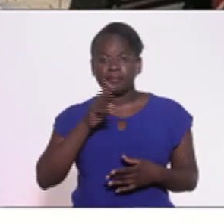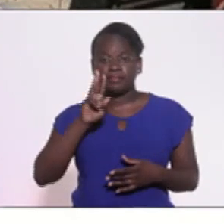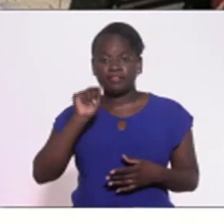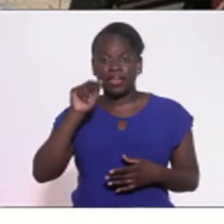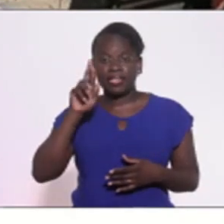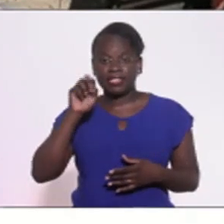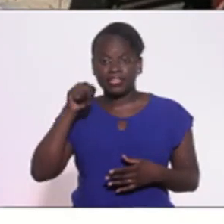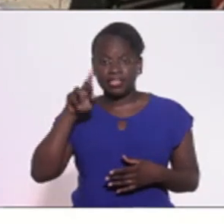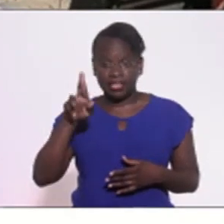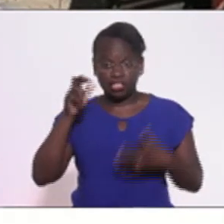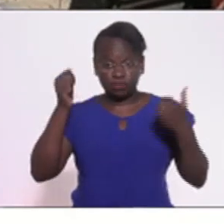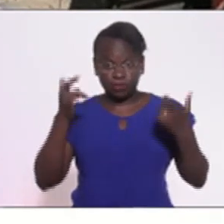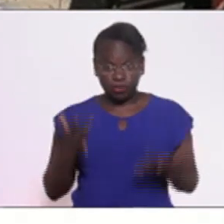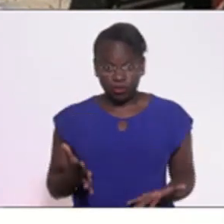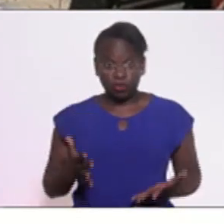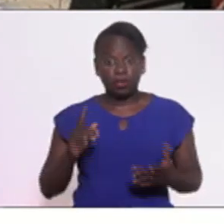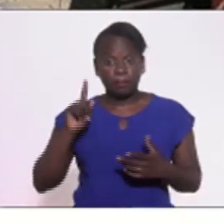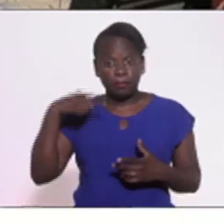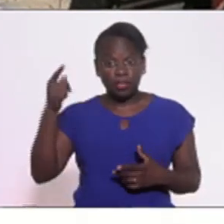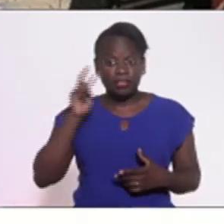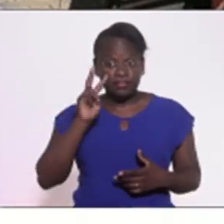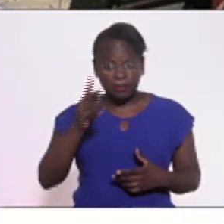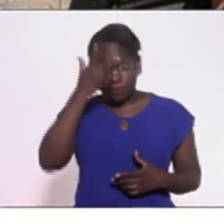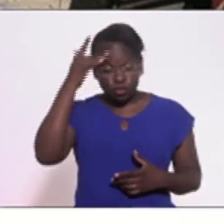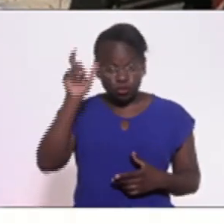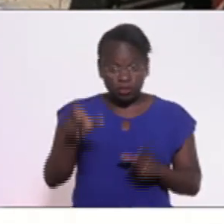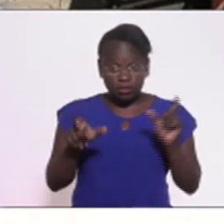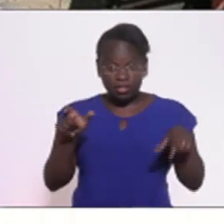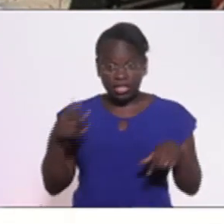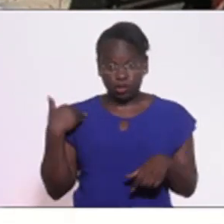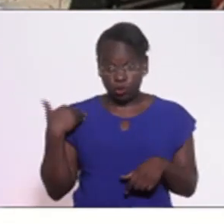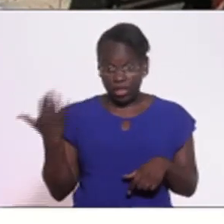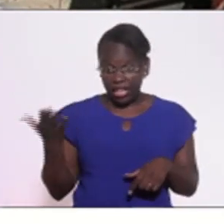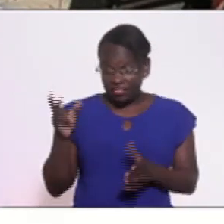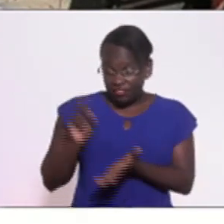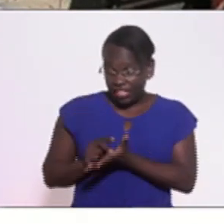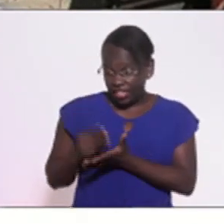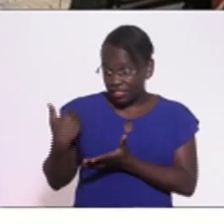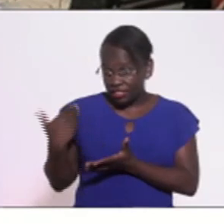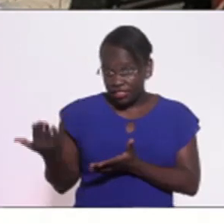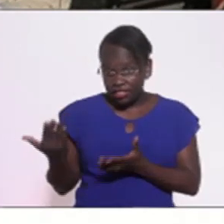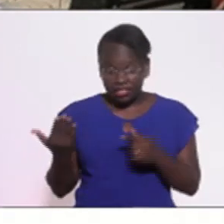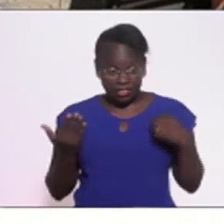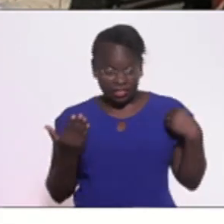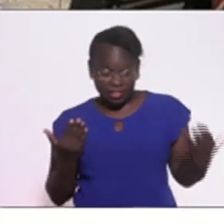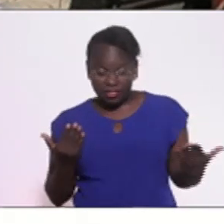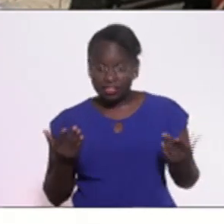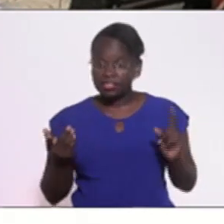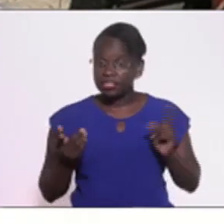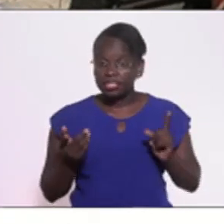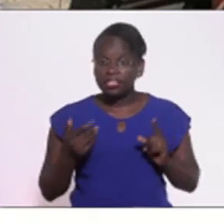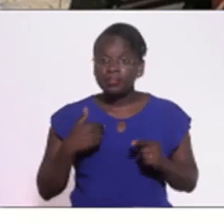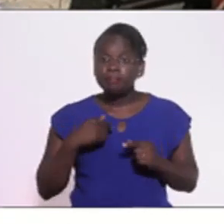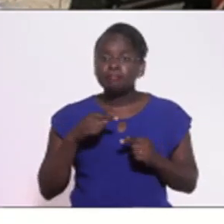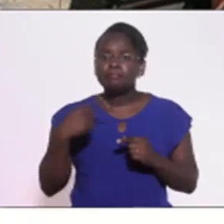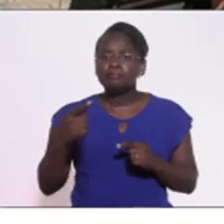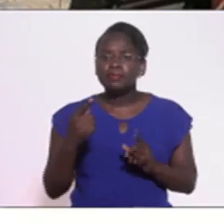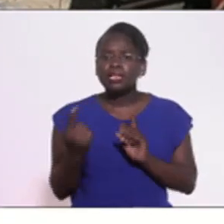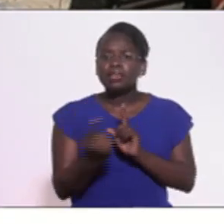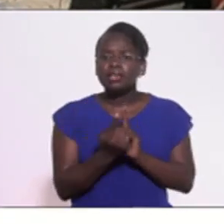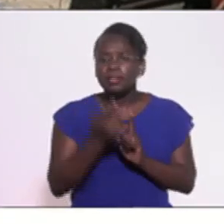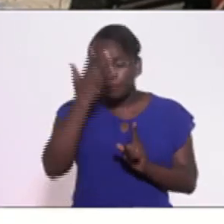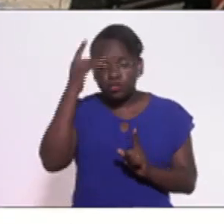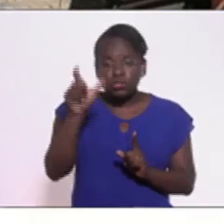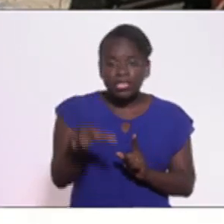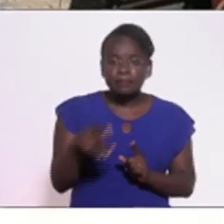o próximo, e ele vê dessa forma, não é quem está do seu lado físico não, geograficamente falando, o próximo é aquele que